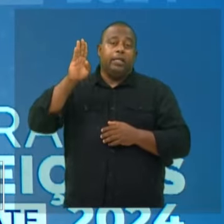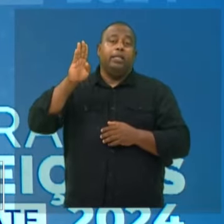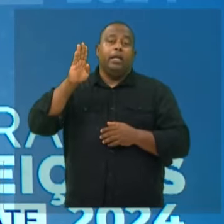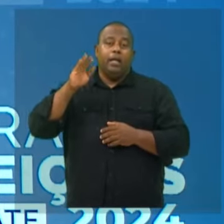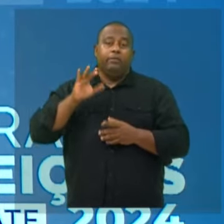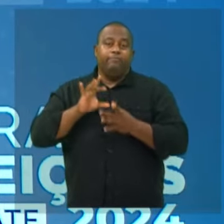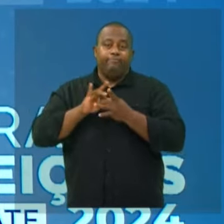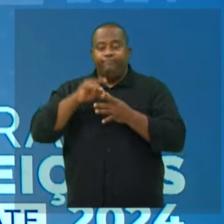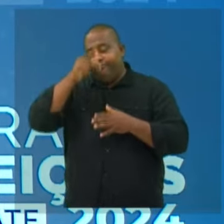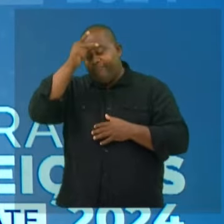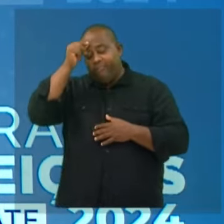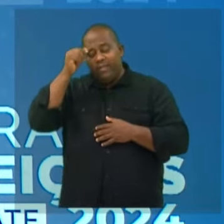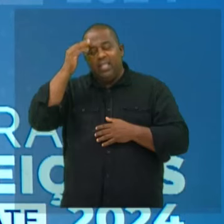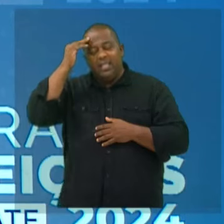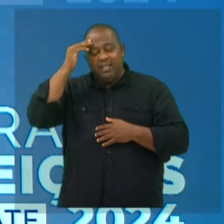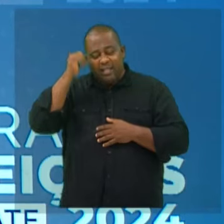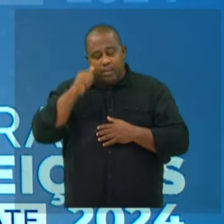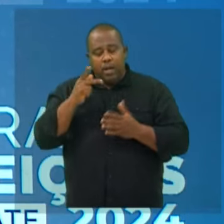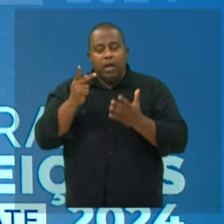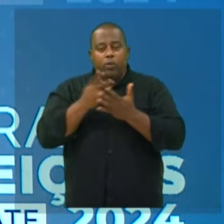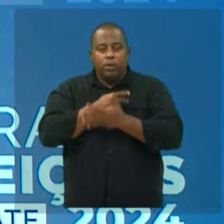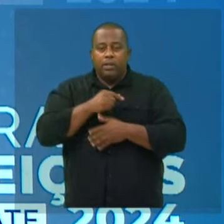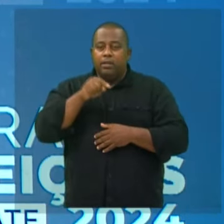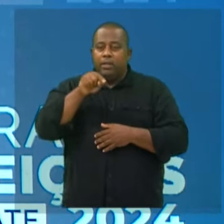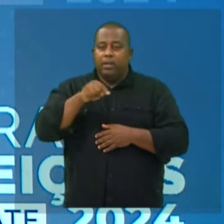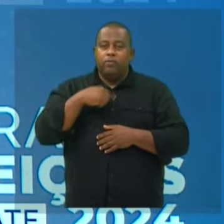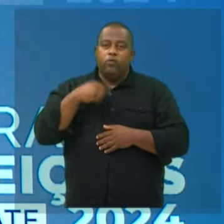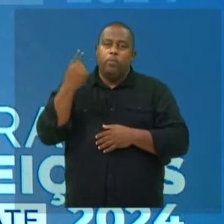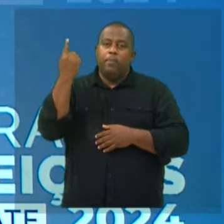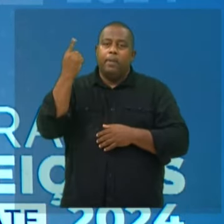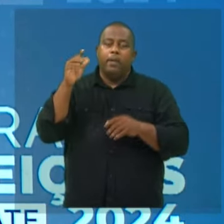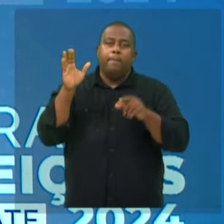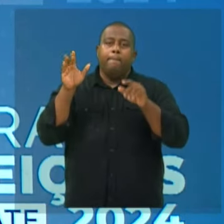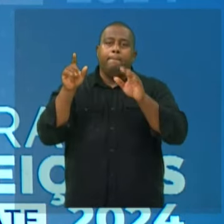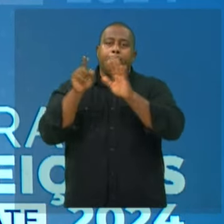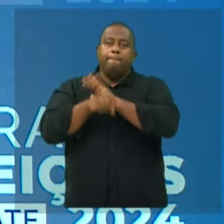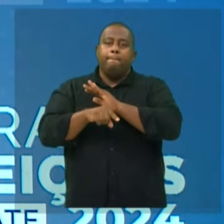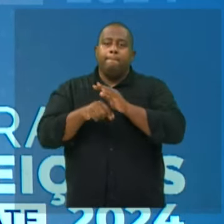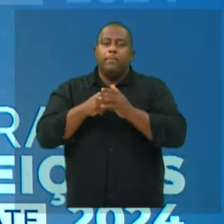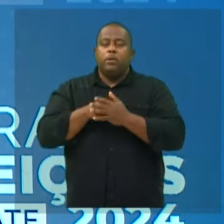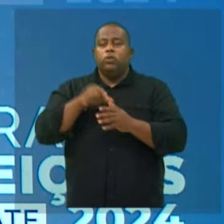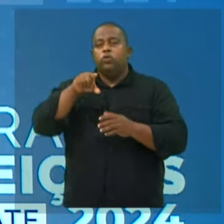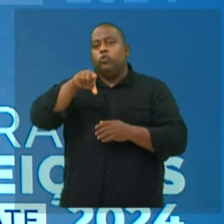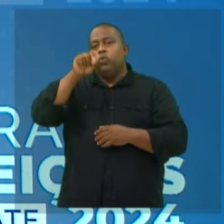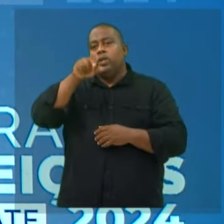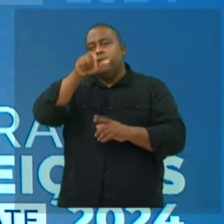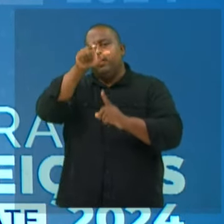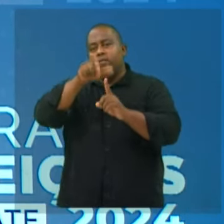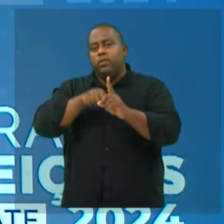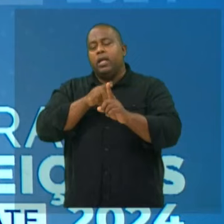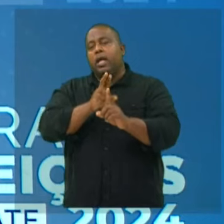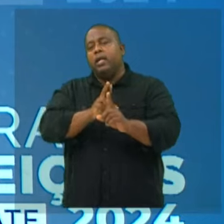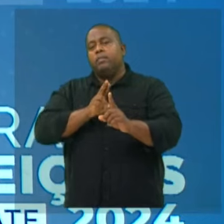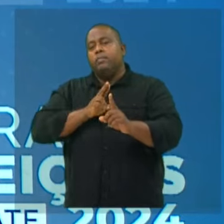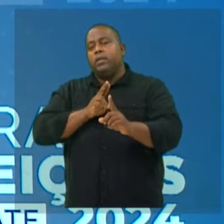desatenta a que tá acontecendo aqui no debate Eu fui o primeiro a perguntar e escolhi você Flávio para responder a minha pergunta e se tivesse a